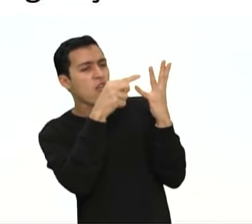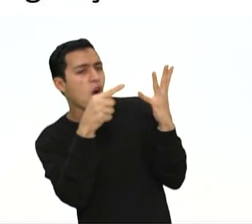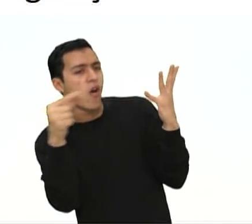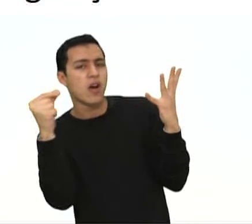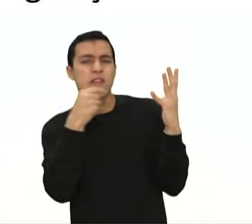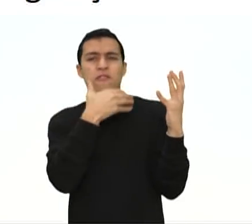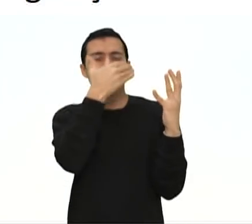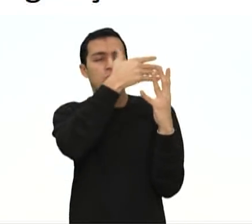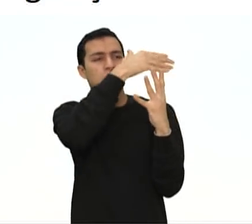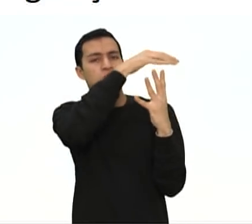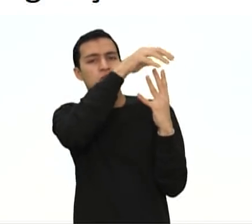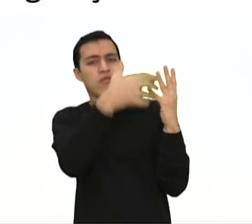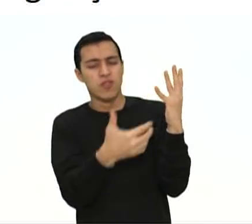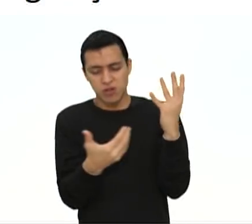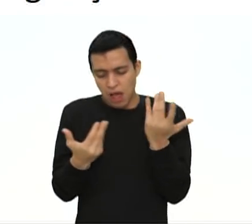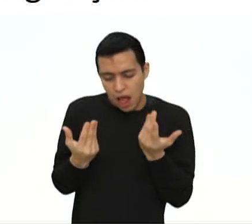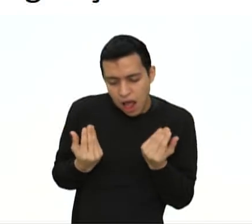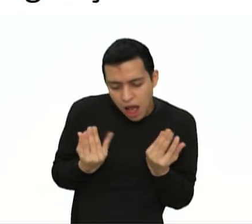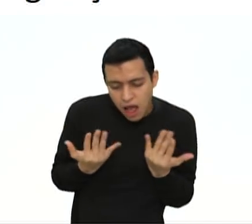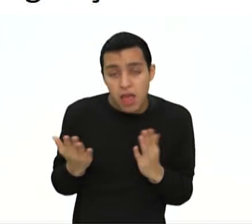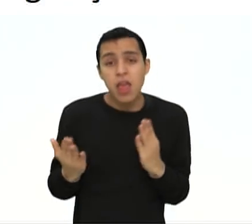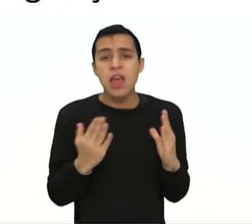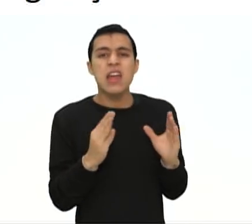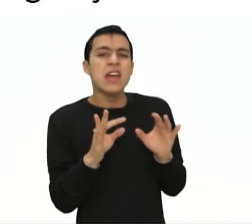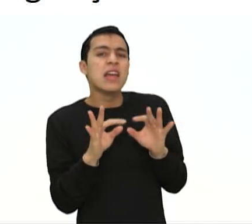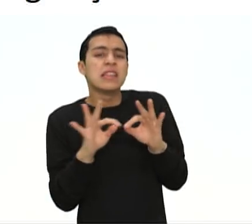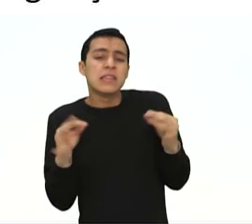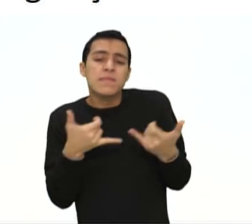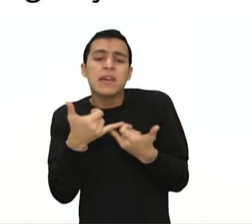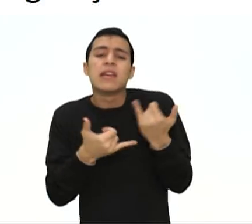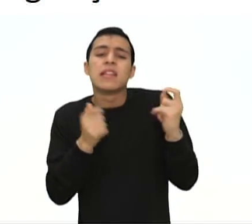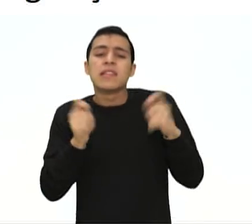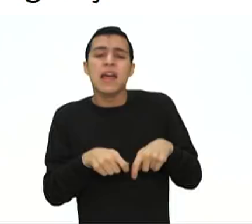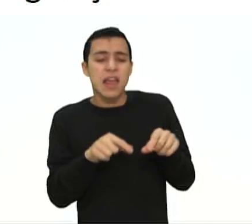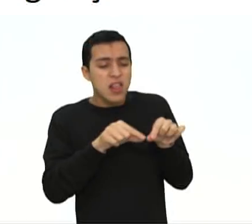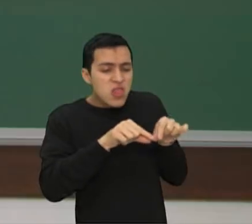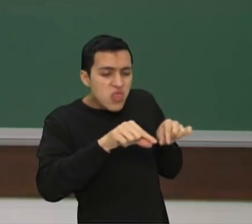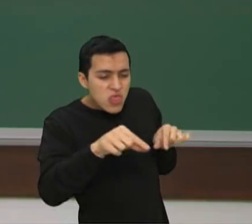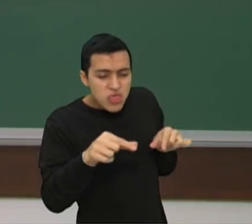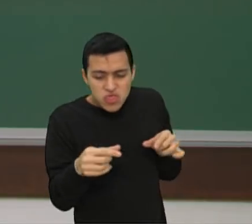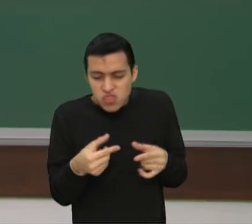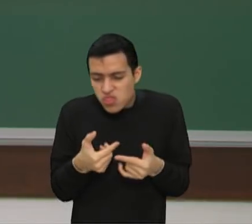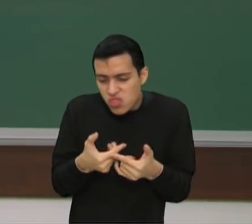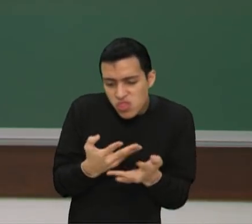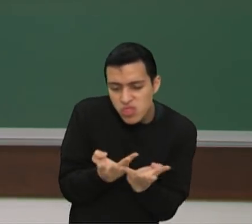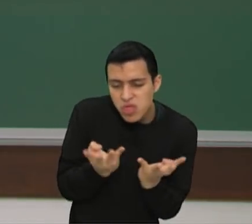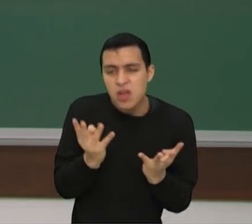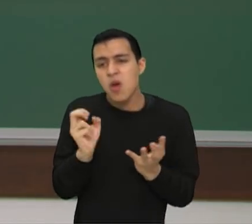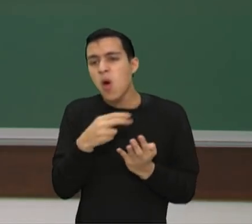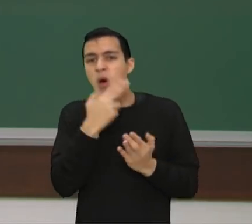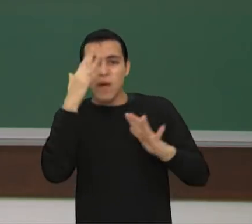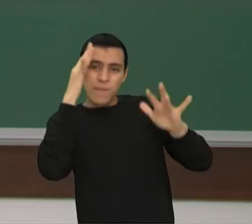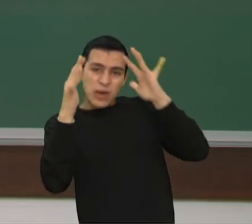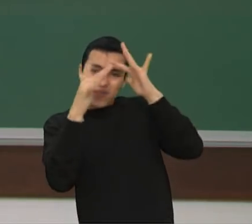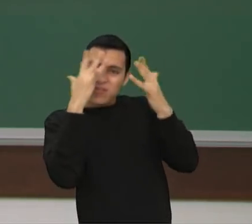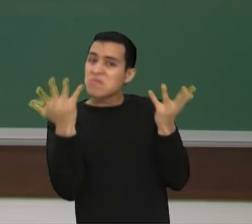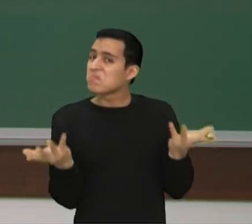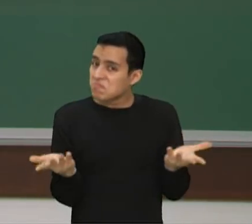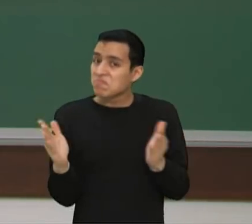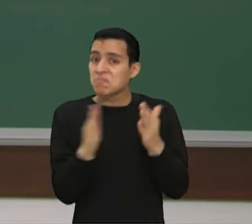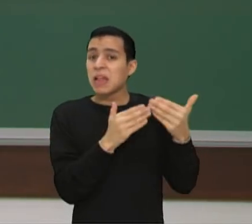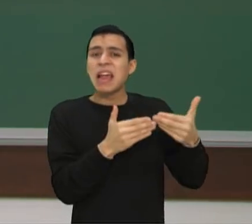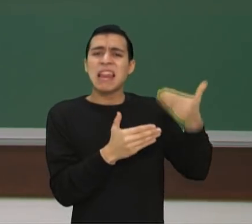Muitas brincadeiras podem acontecer com um simples graveto e muita imaginação. Então pensa lá, como a gente falou aqui, na época não tinha